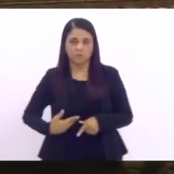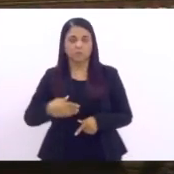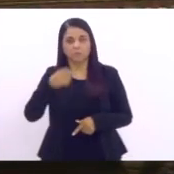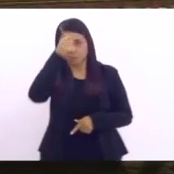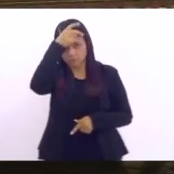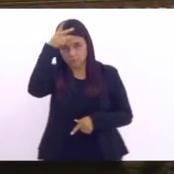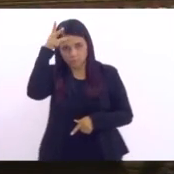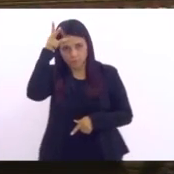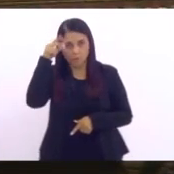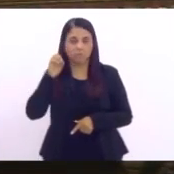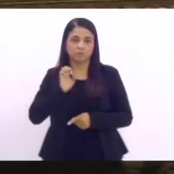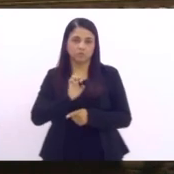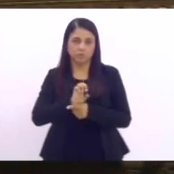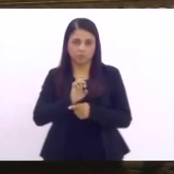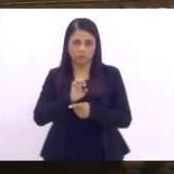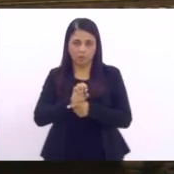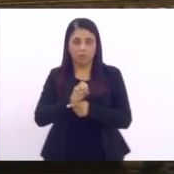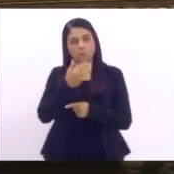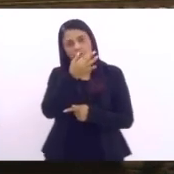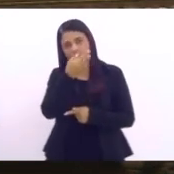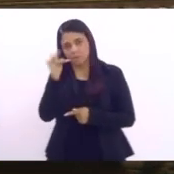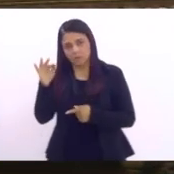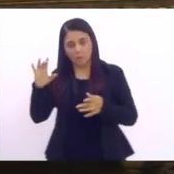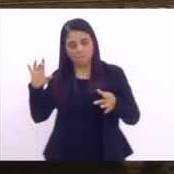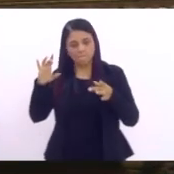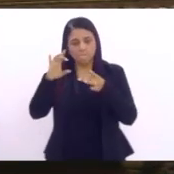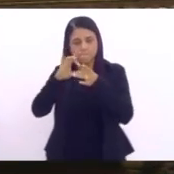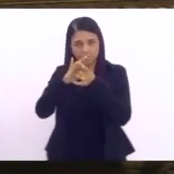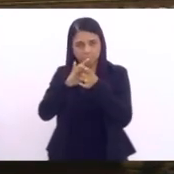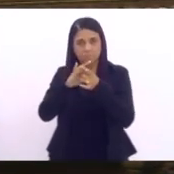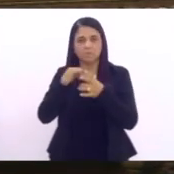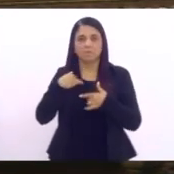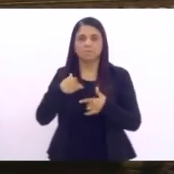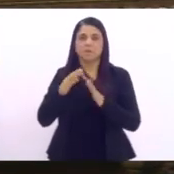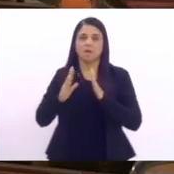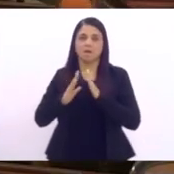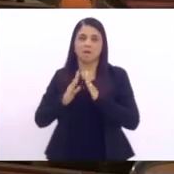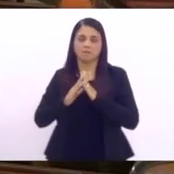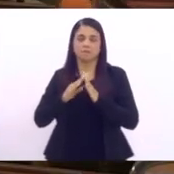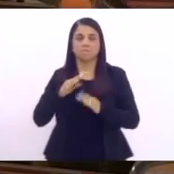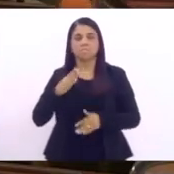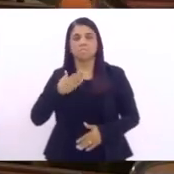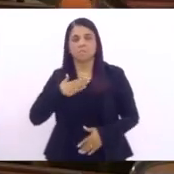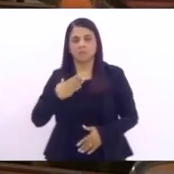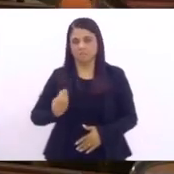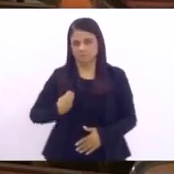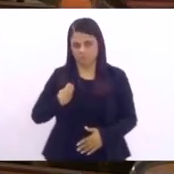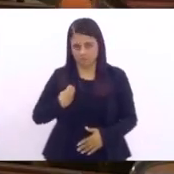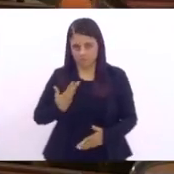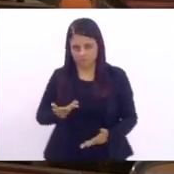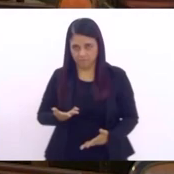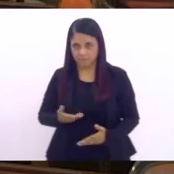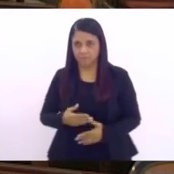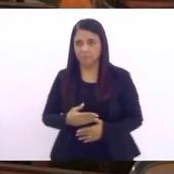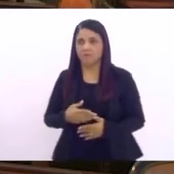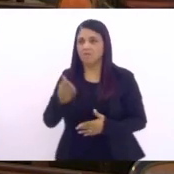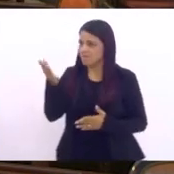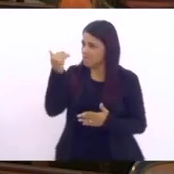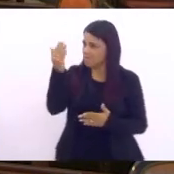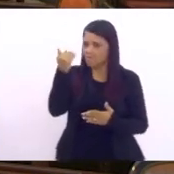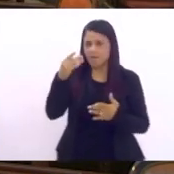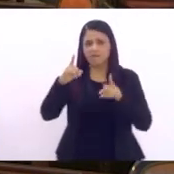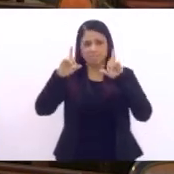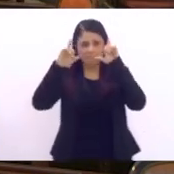e federal, em especial com a Minha Casa e Minha Vida. Pois não, deputado? Por gentileza. Vamos participar aqui da foto. Agora irei para a foto,